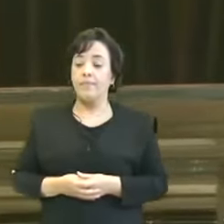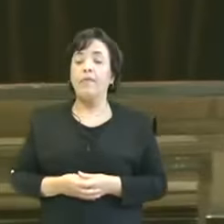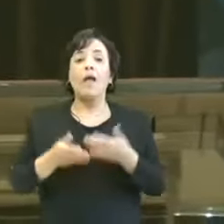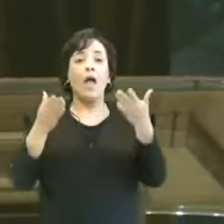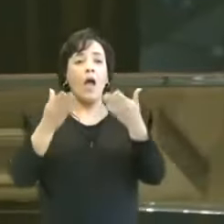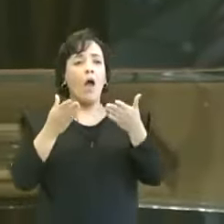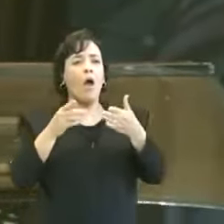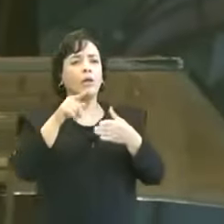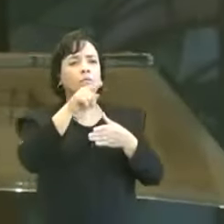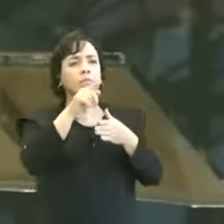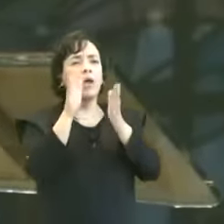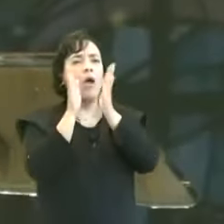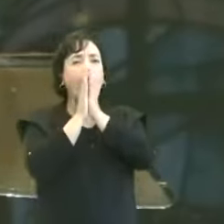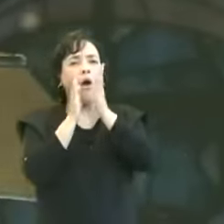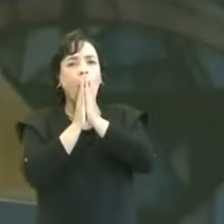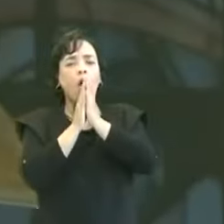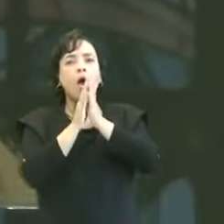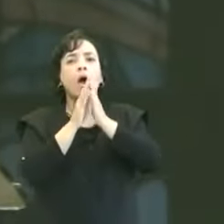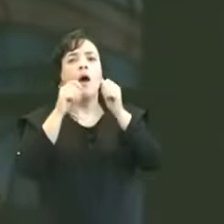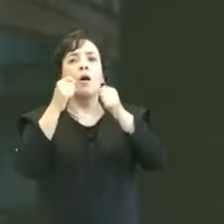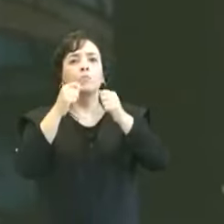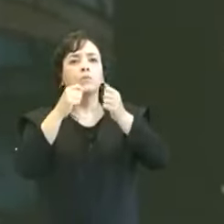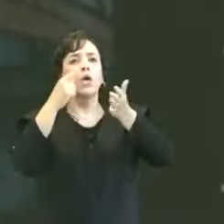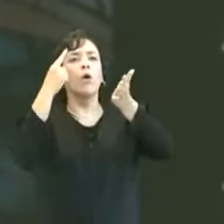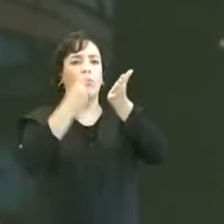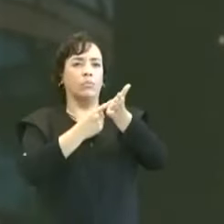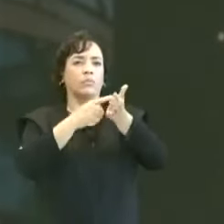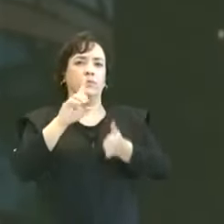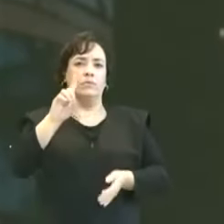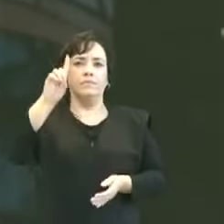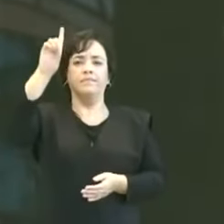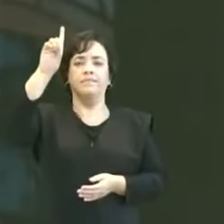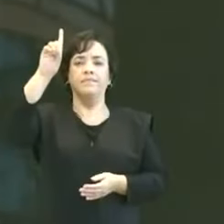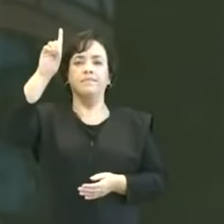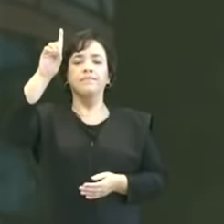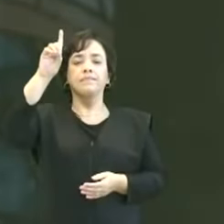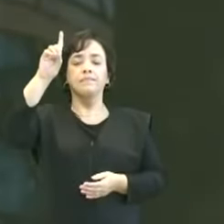Feche os seus olhos e faça compromissos com Deus.